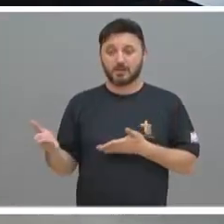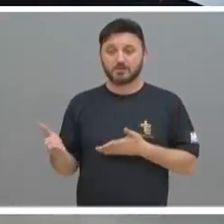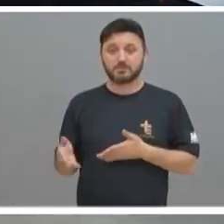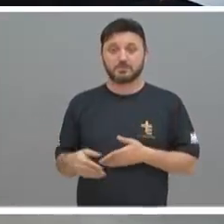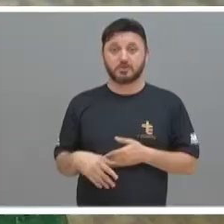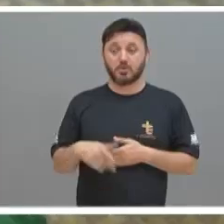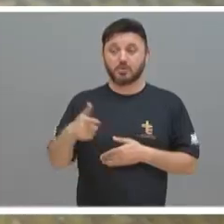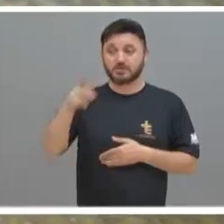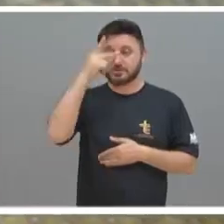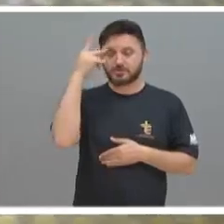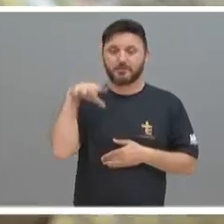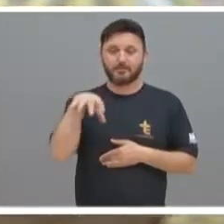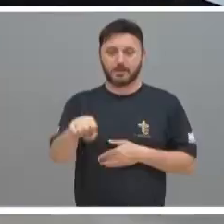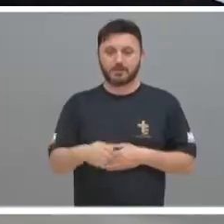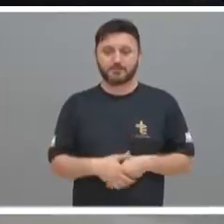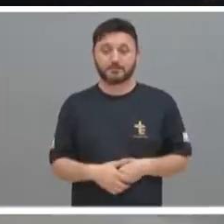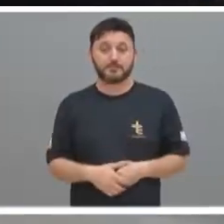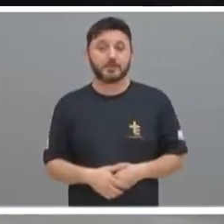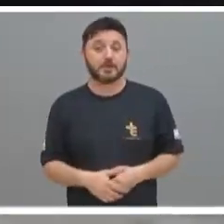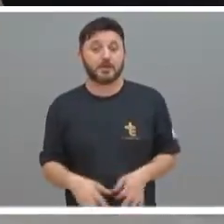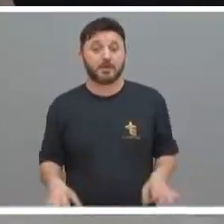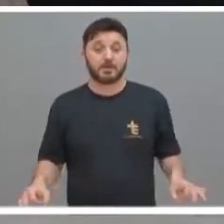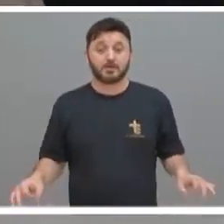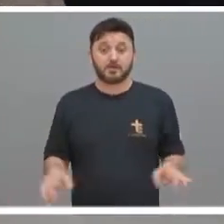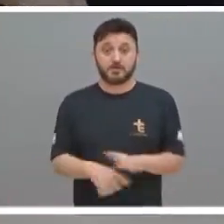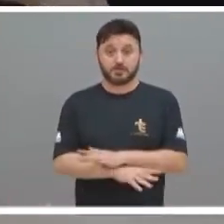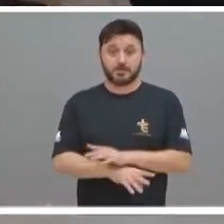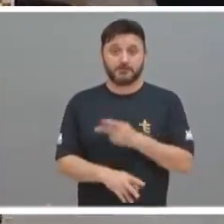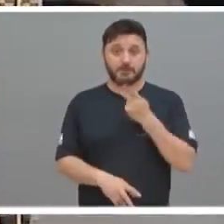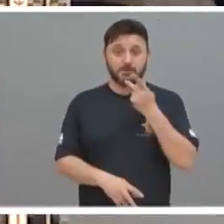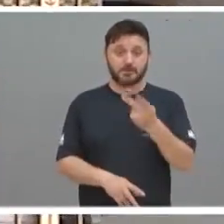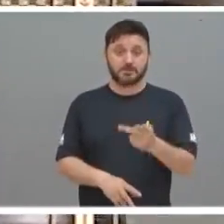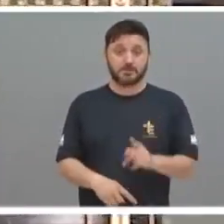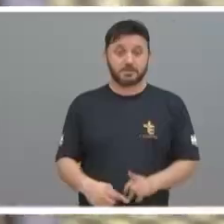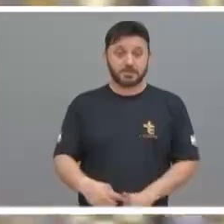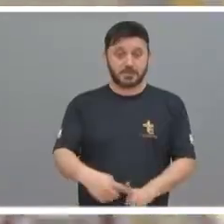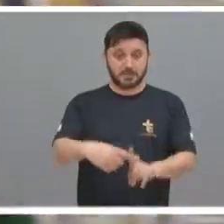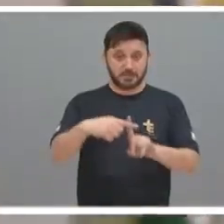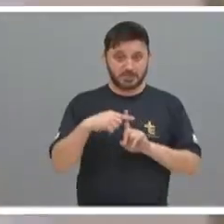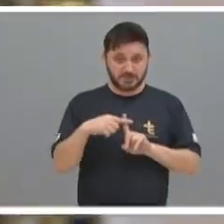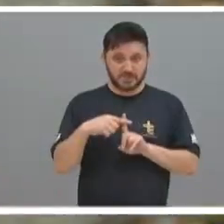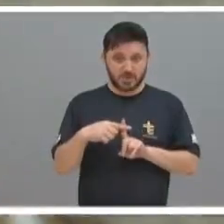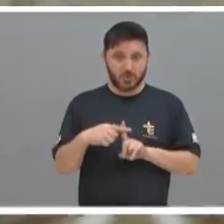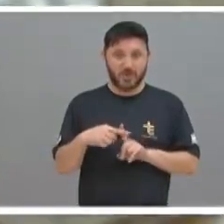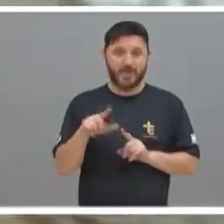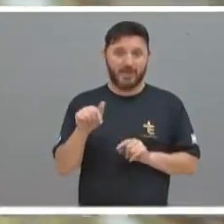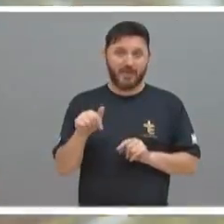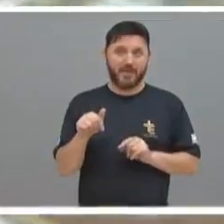Termino dizendo, ser cristão não é no oba-oba,